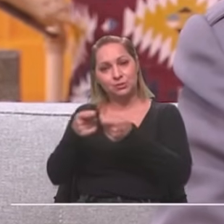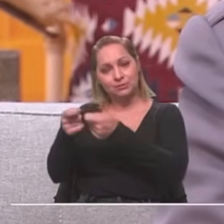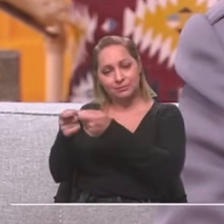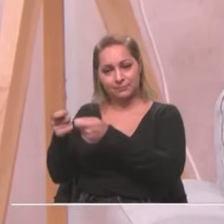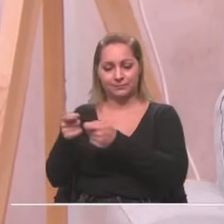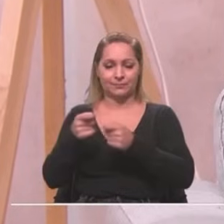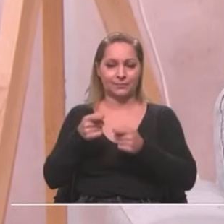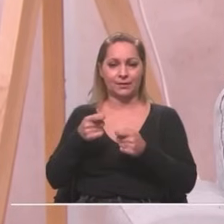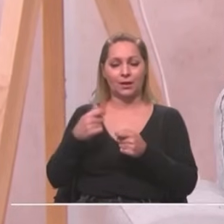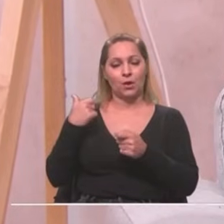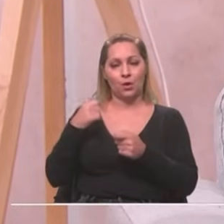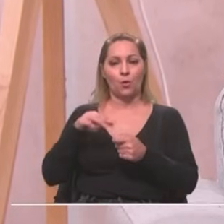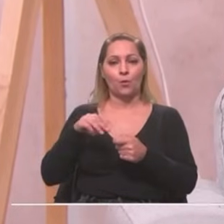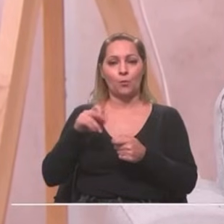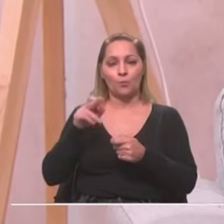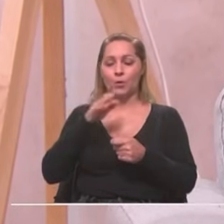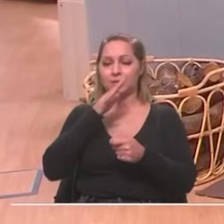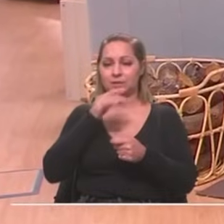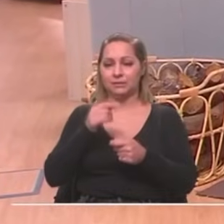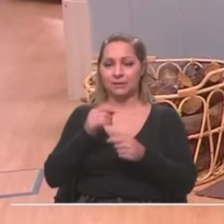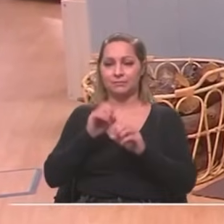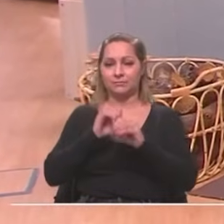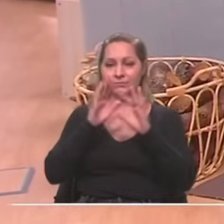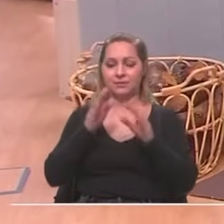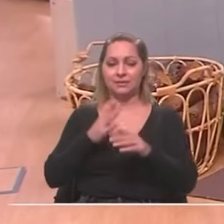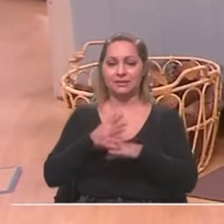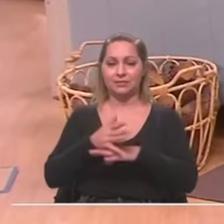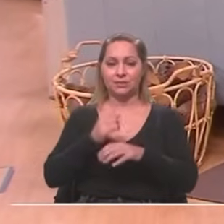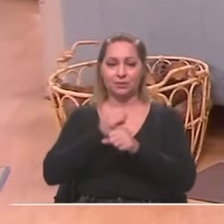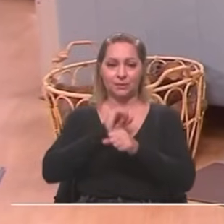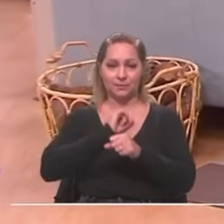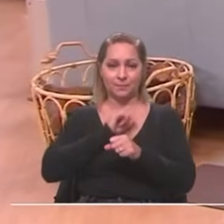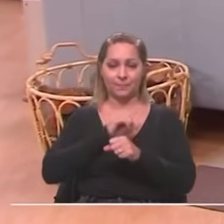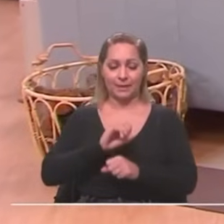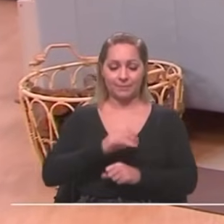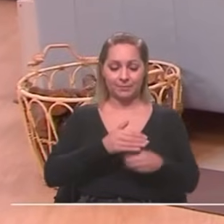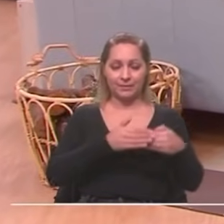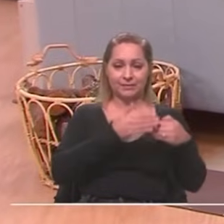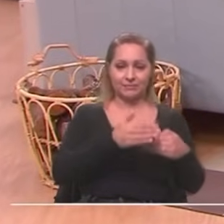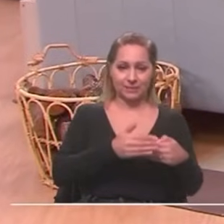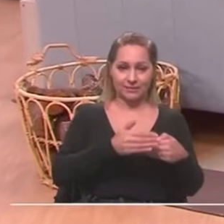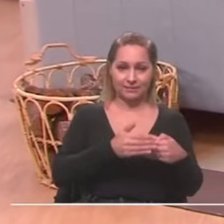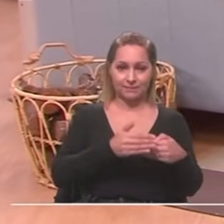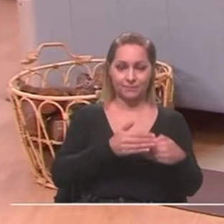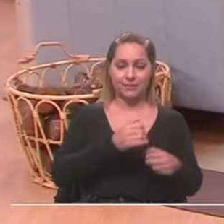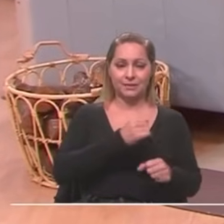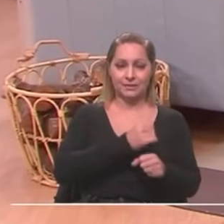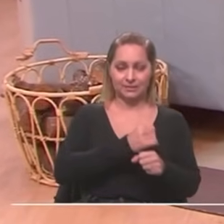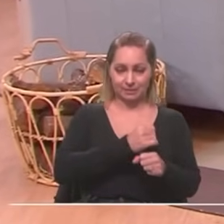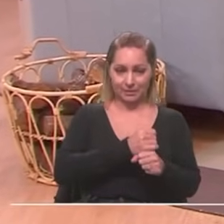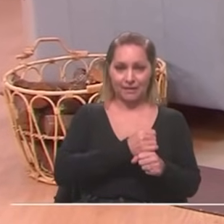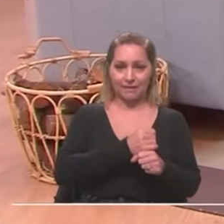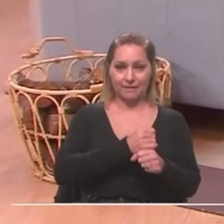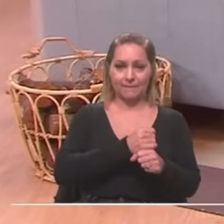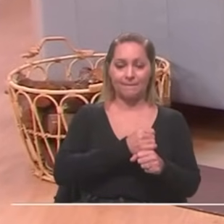isto que o nosso Mor está a dizer está perfeitamente ilustrado na minha carreira. Eu tive uma primeira fase onde estive na componente operacional, essa que já falámos.